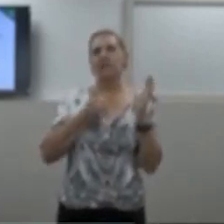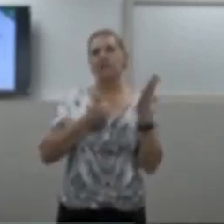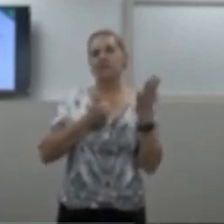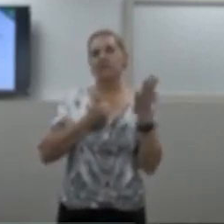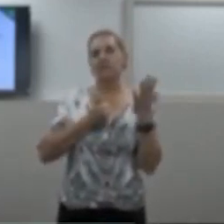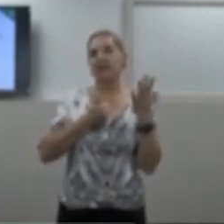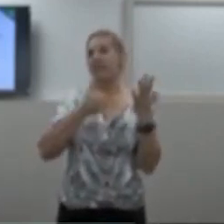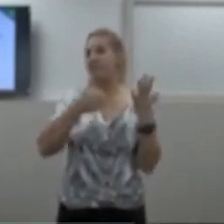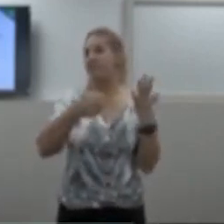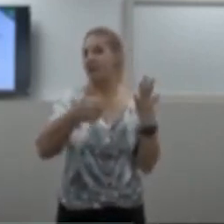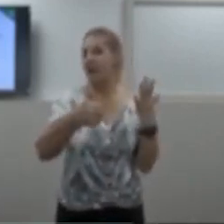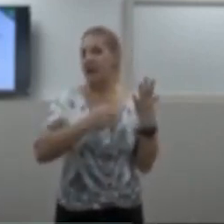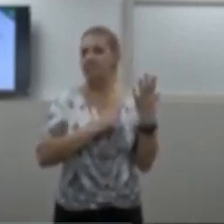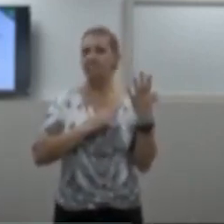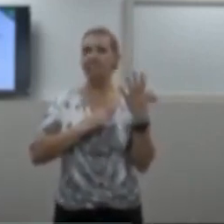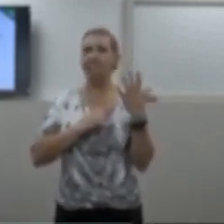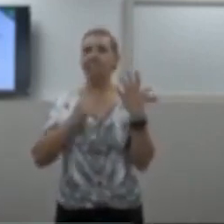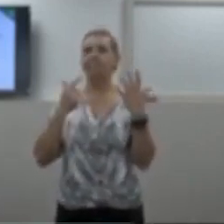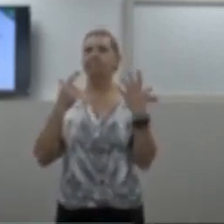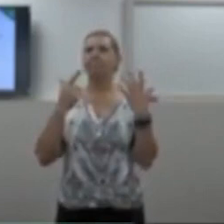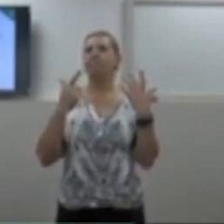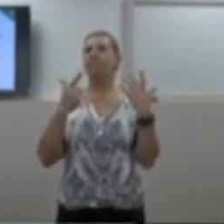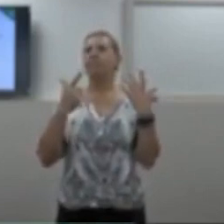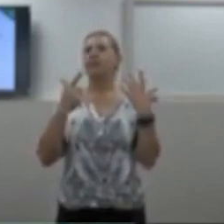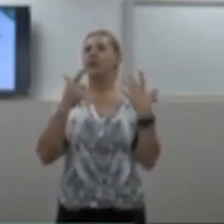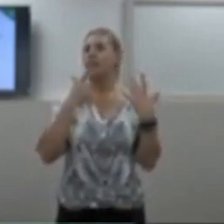que mais? Café,